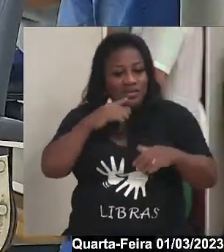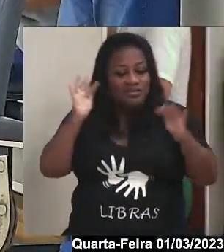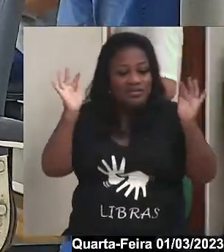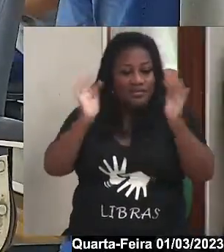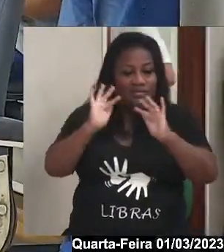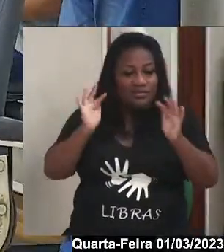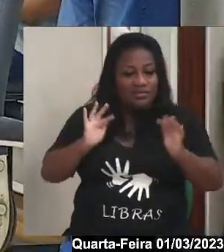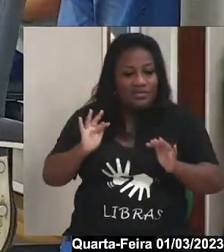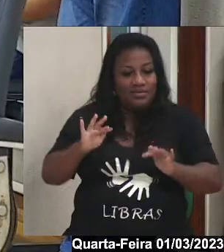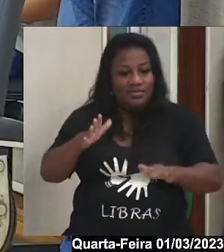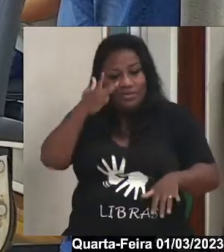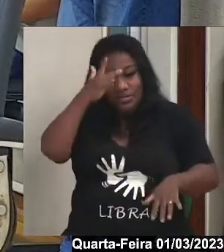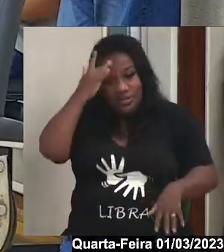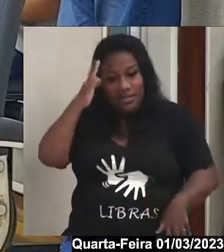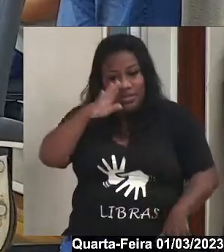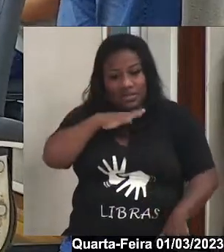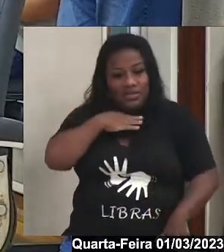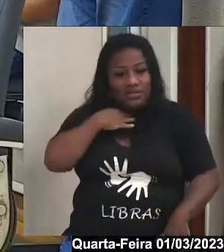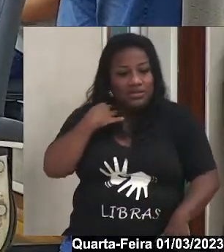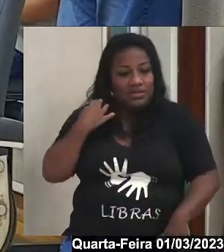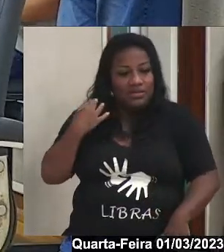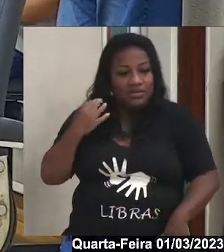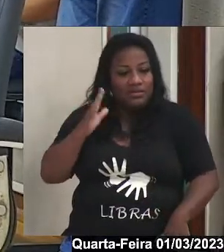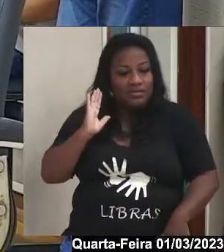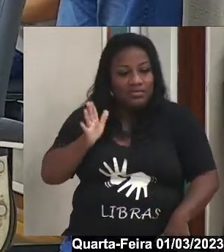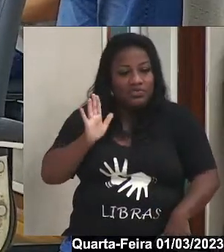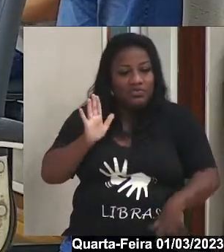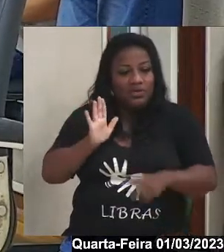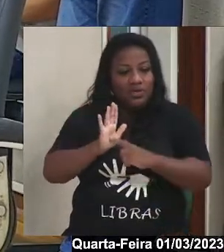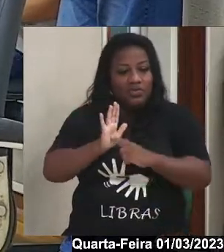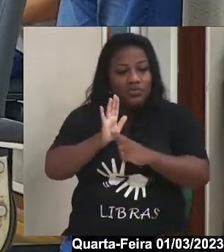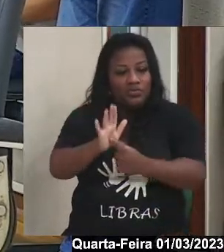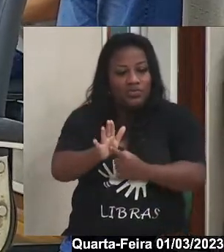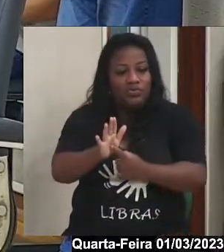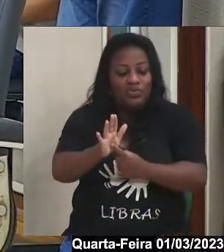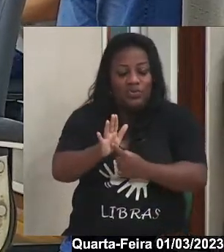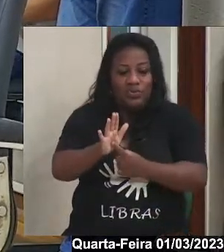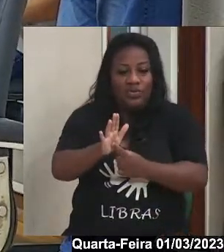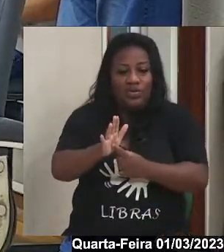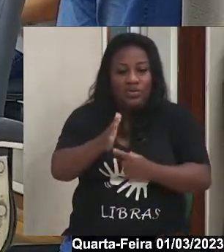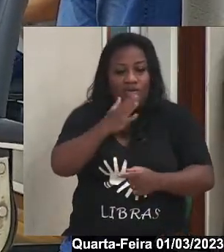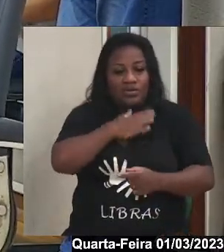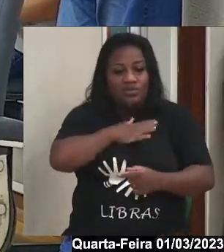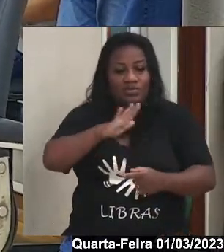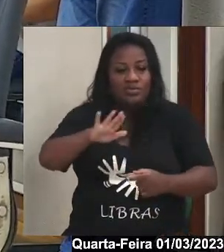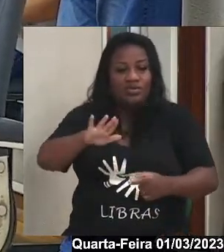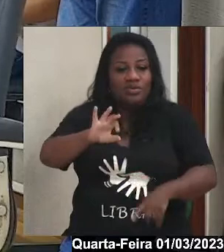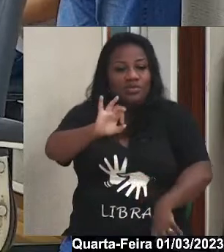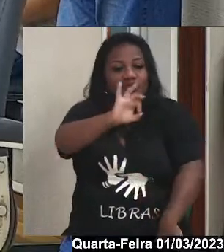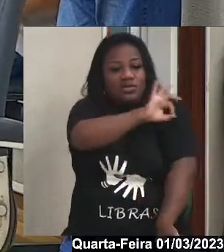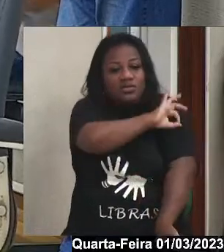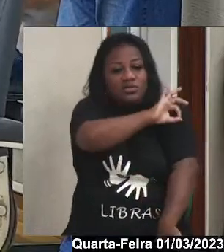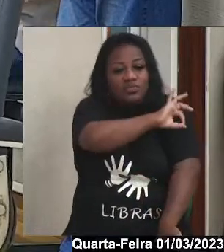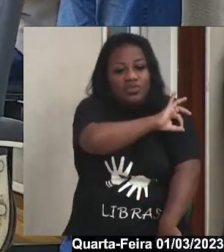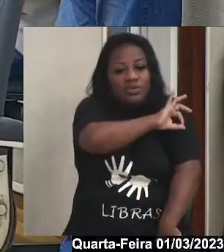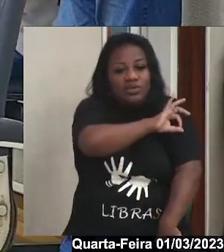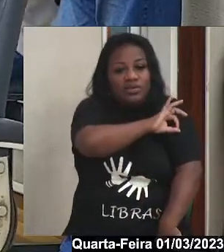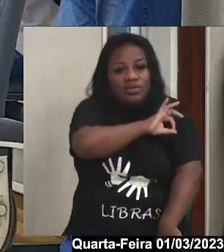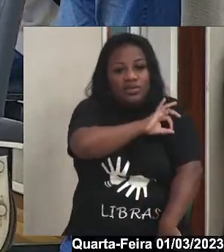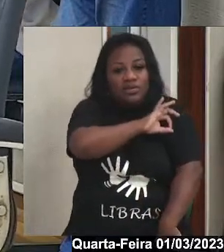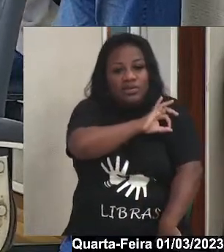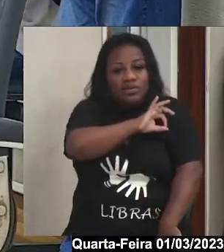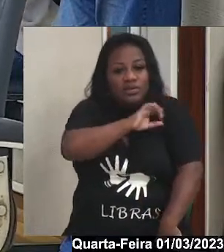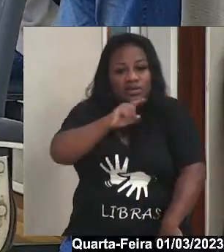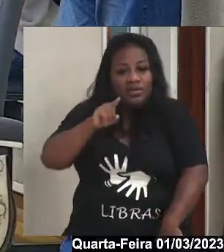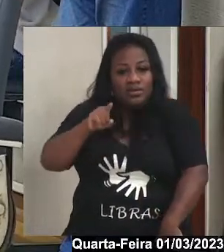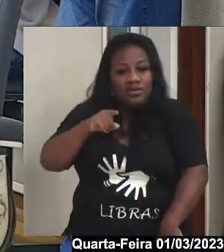pessoas, brincando com a segurança pública da nossa cidade. O senhor já mostrou por A mais B que o senhor não gosta de polícia. O senhor bateu em polícia no Rio